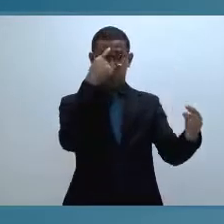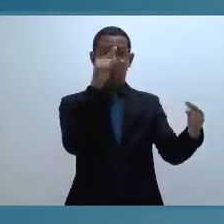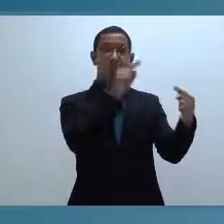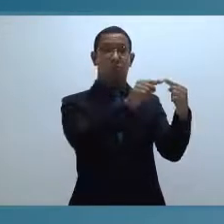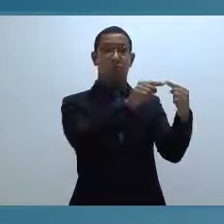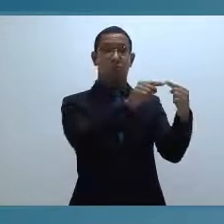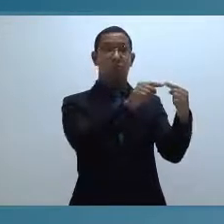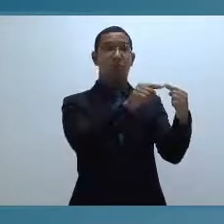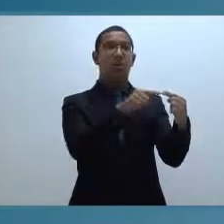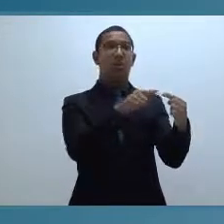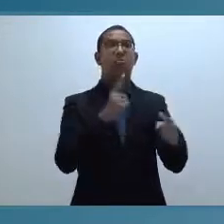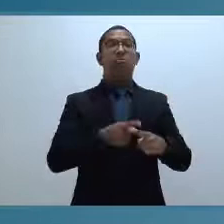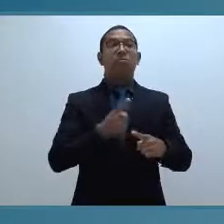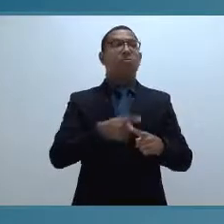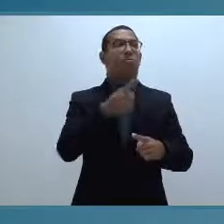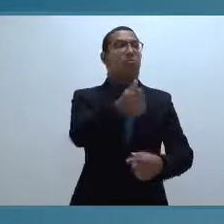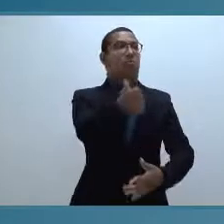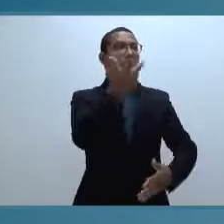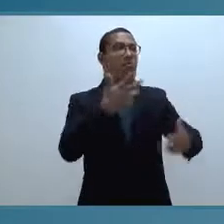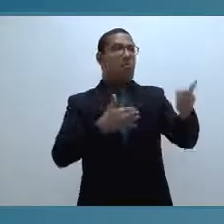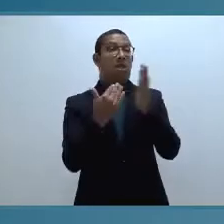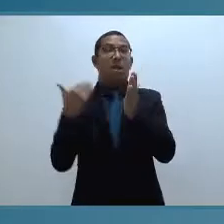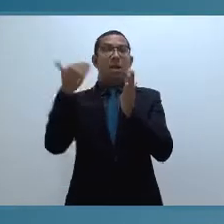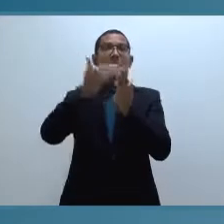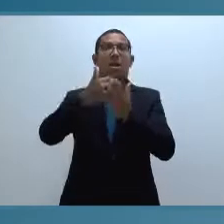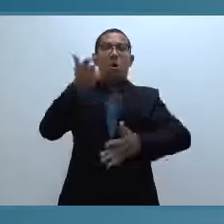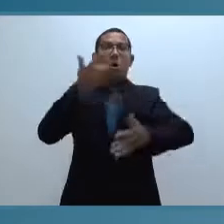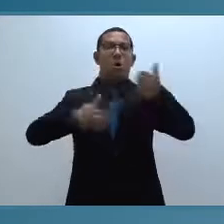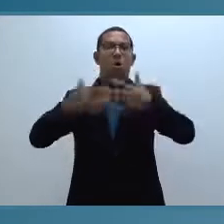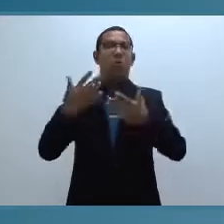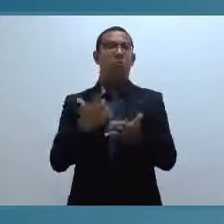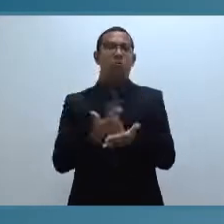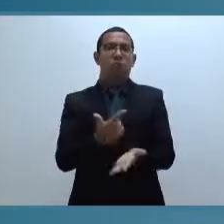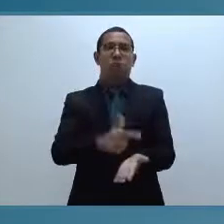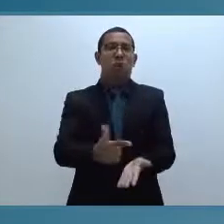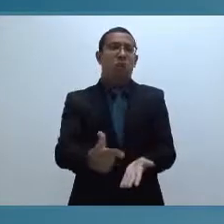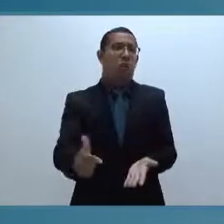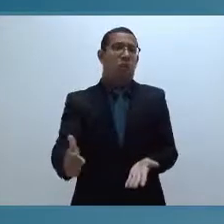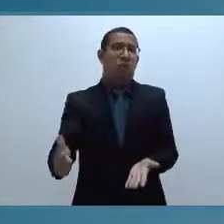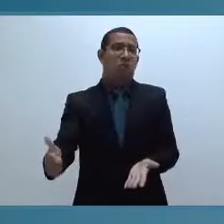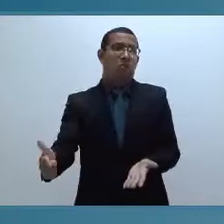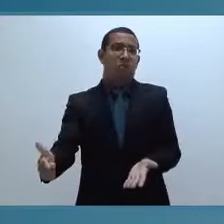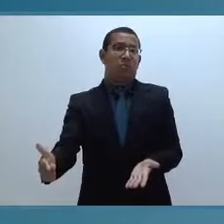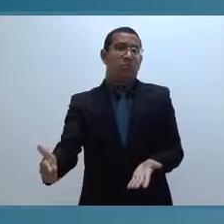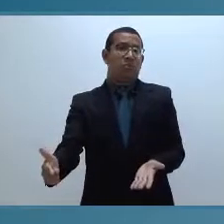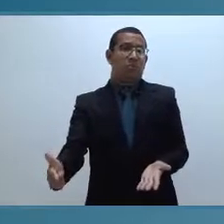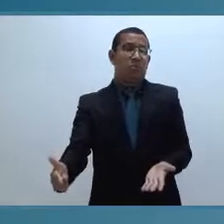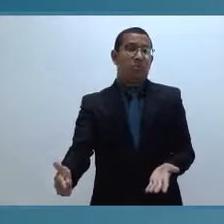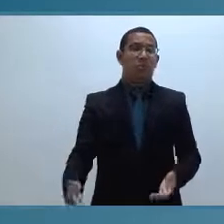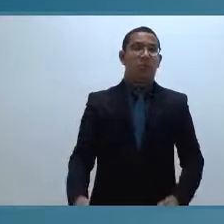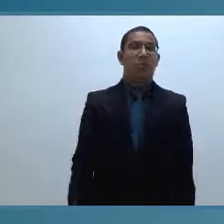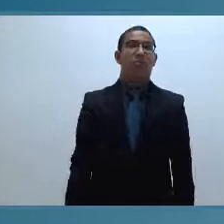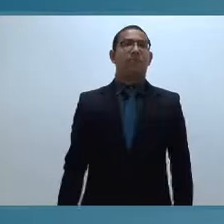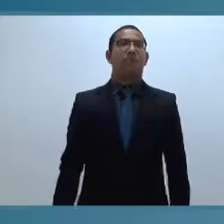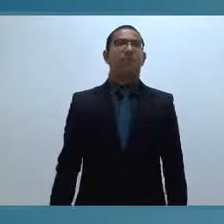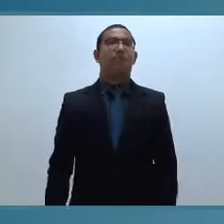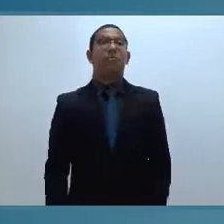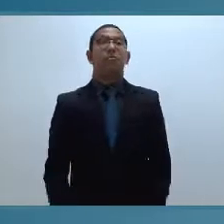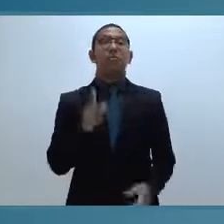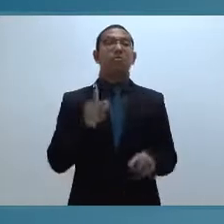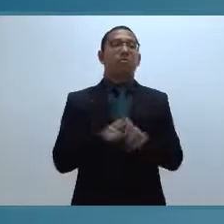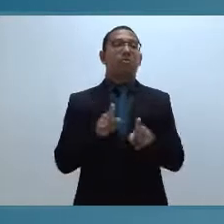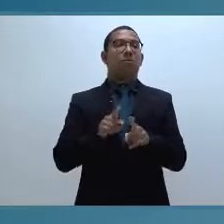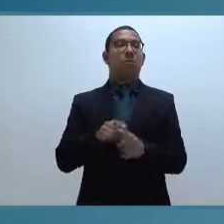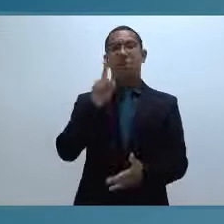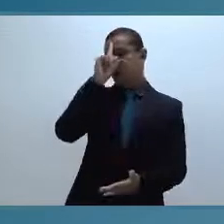não justificasse, a gente é em cima dos motivos justificados. E também está valendo a decisão da